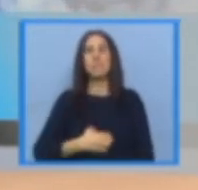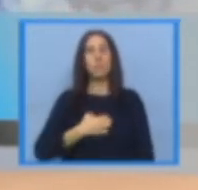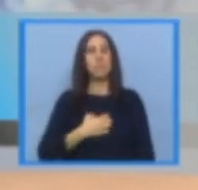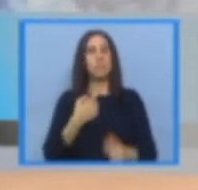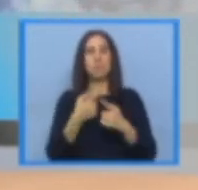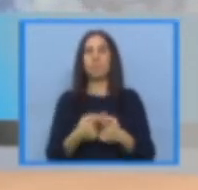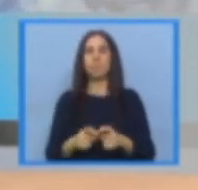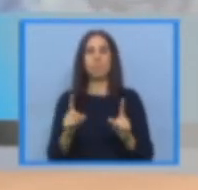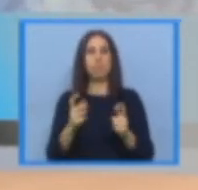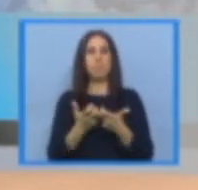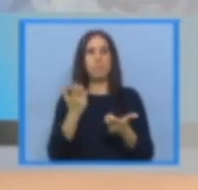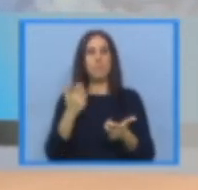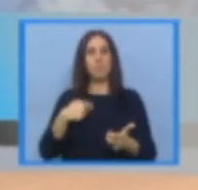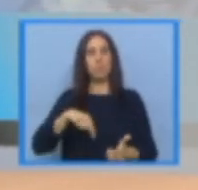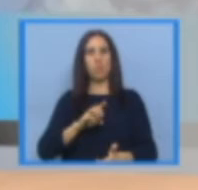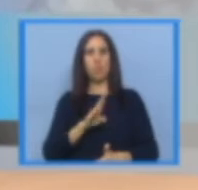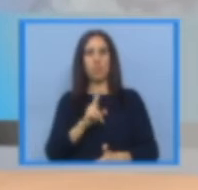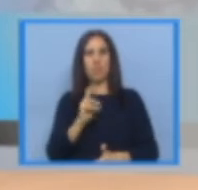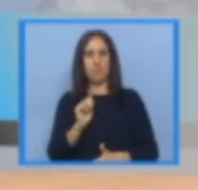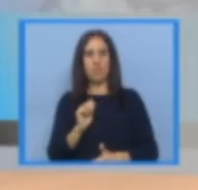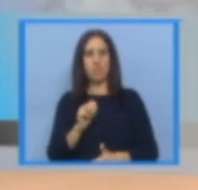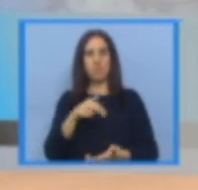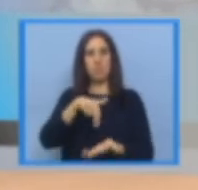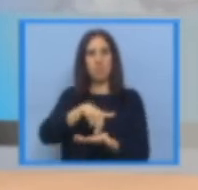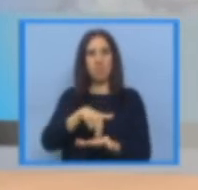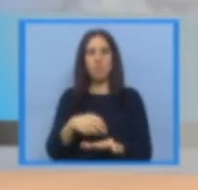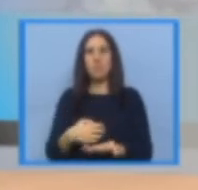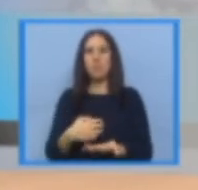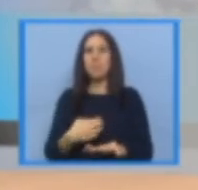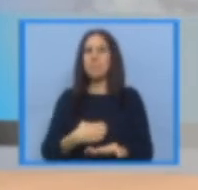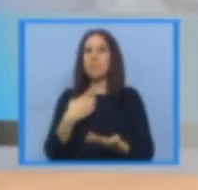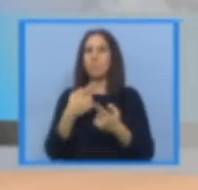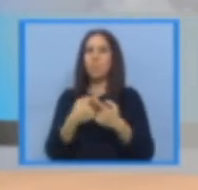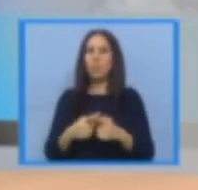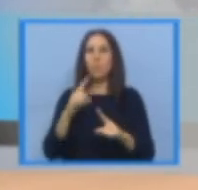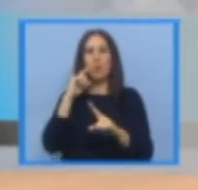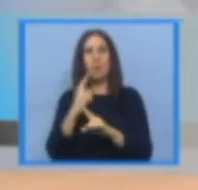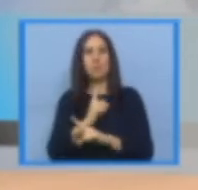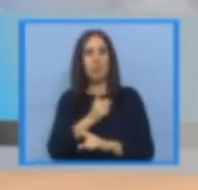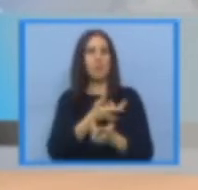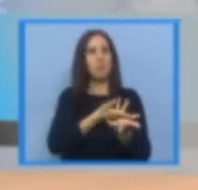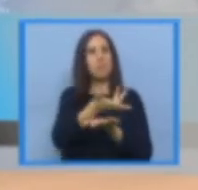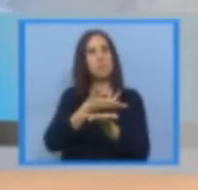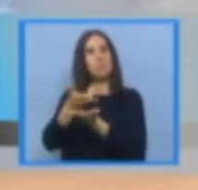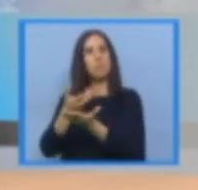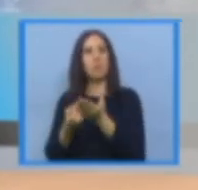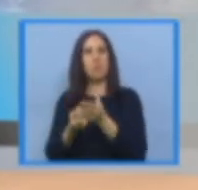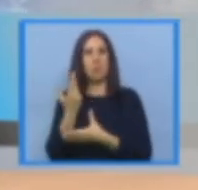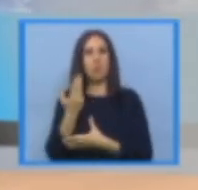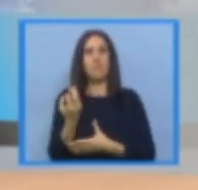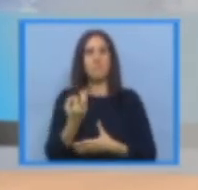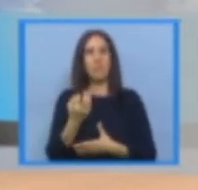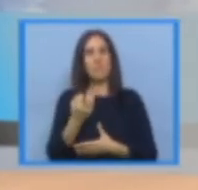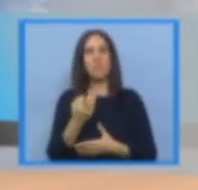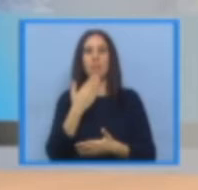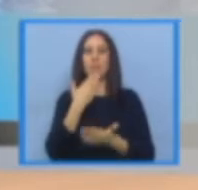e a nossa forma do JRS de estar no terreno sente-se como diferente nisto, na relação, na criar relação. E no fundo eu acho que é isso